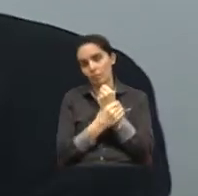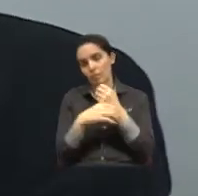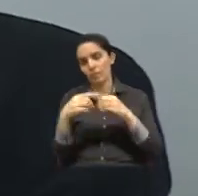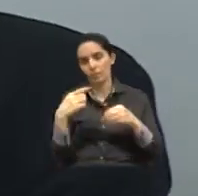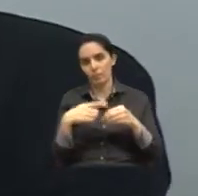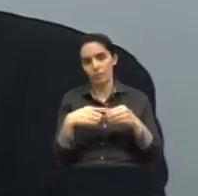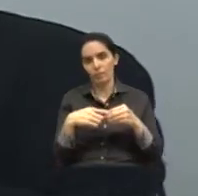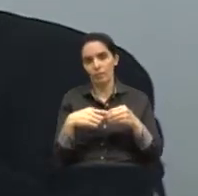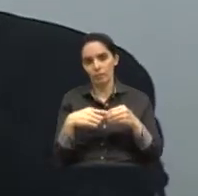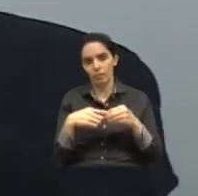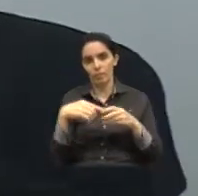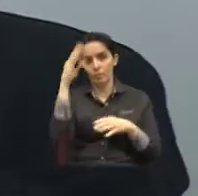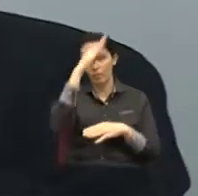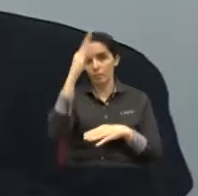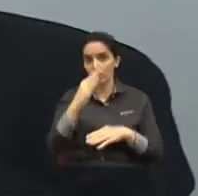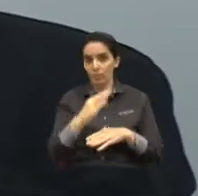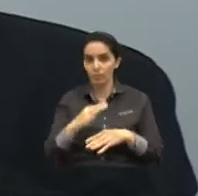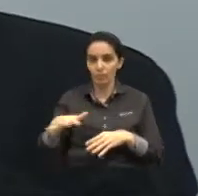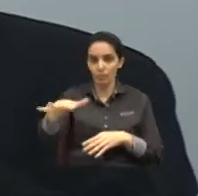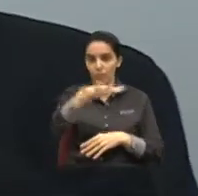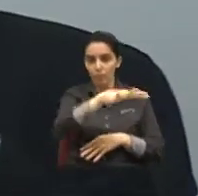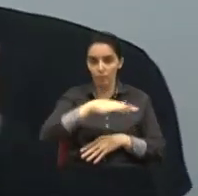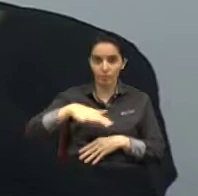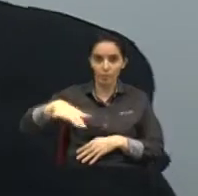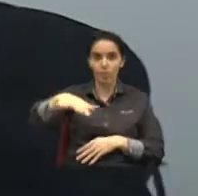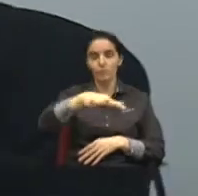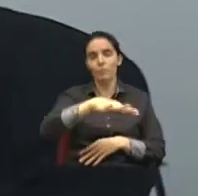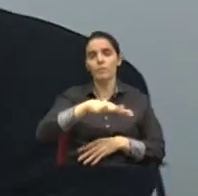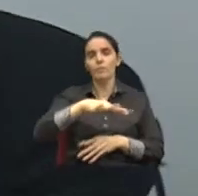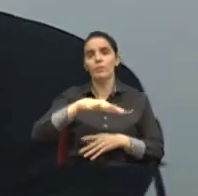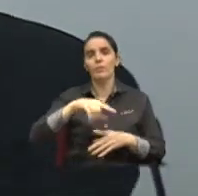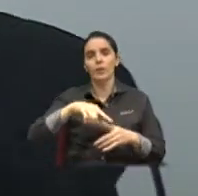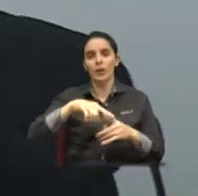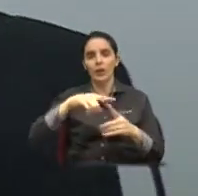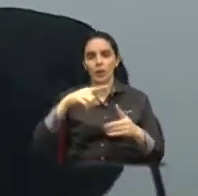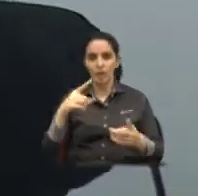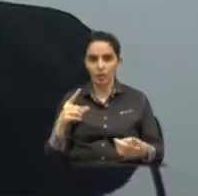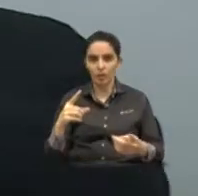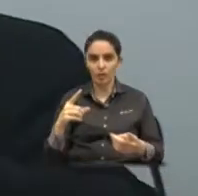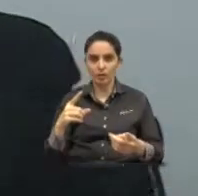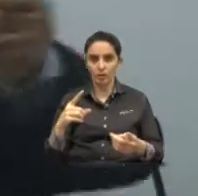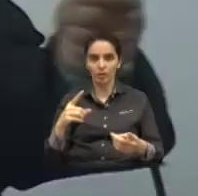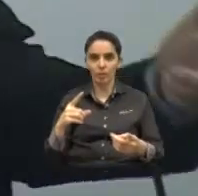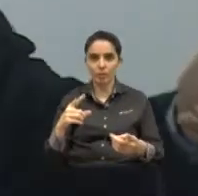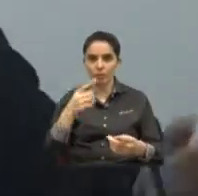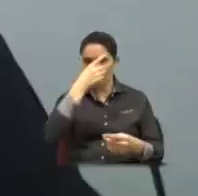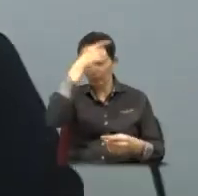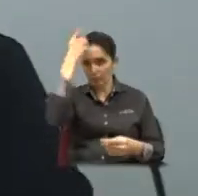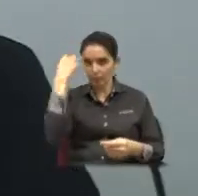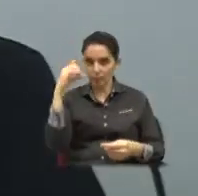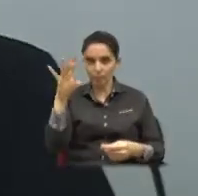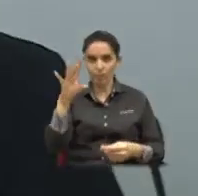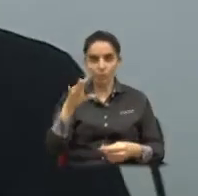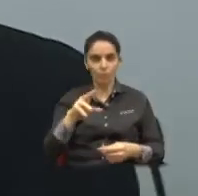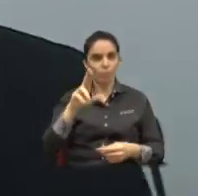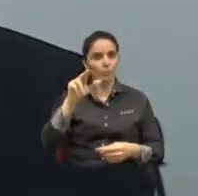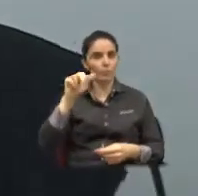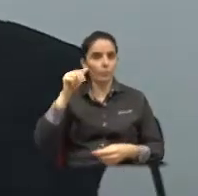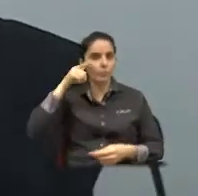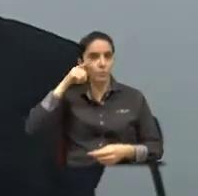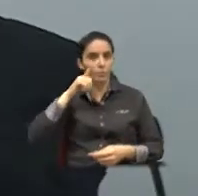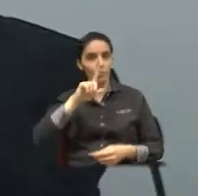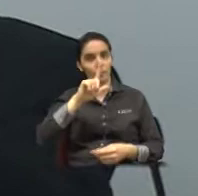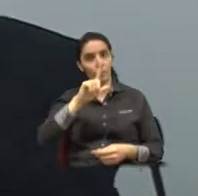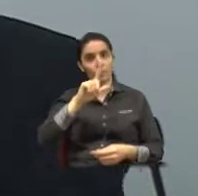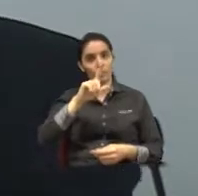todo o Brasil, mas jamais eu conseguiria ser um policial, sair na rua, ter esse dom. Isso é